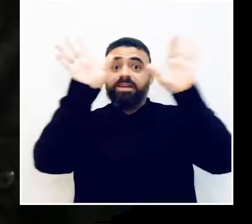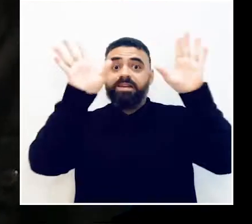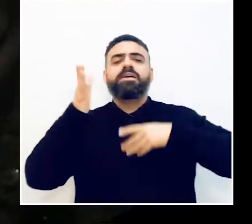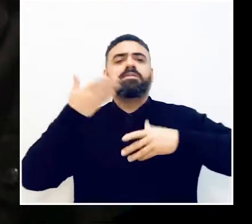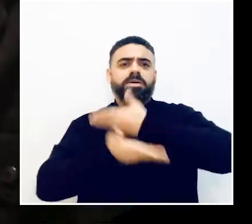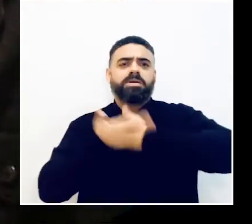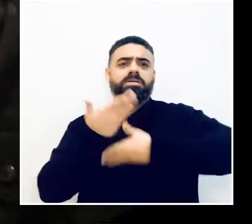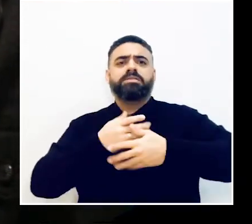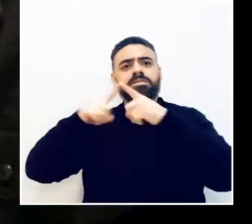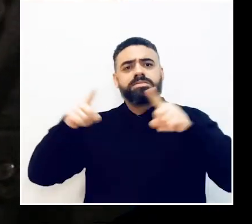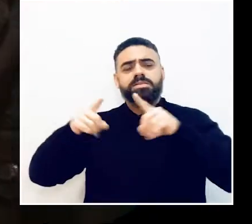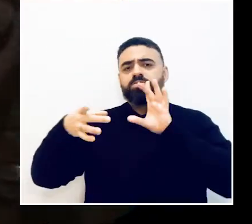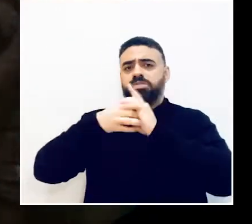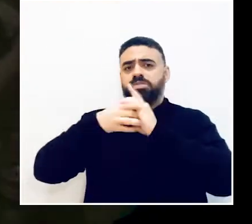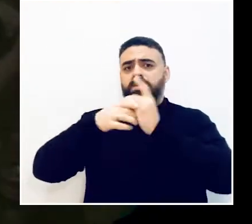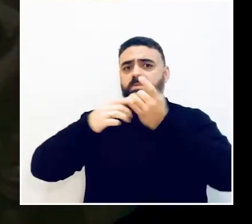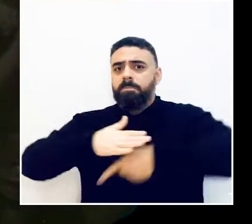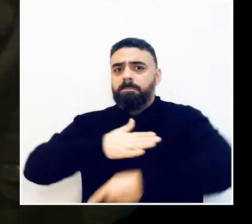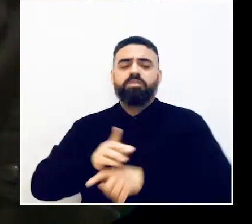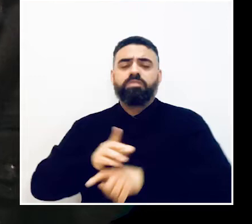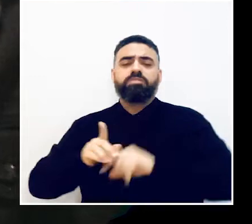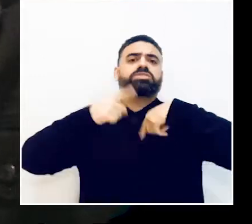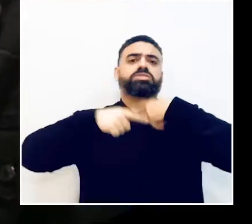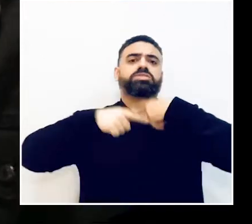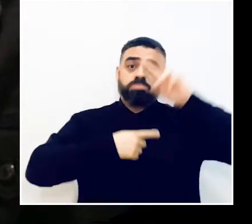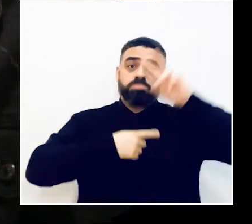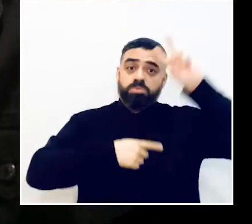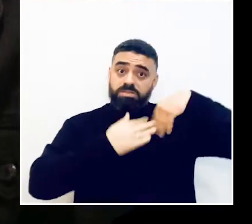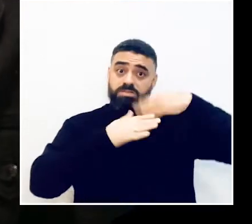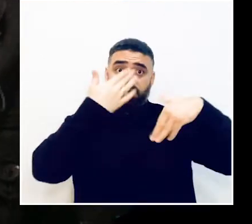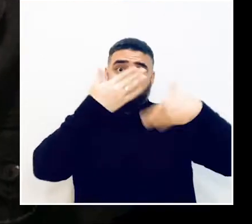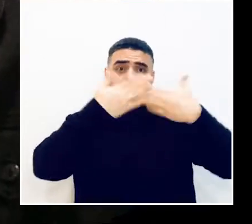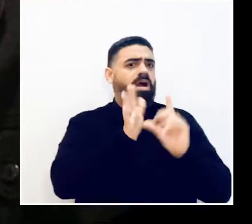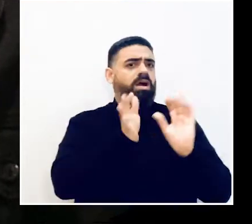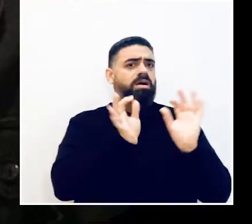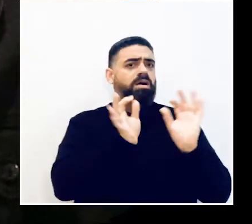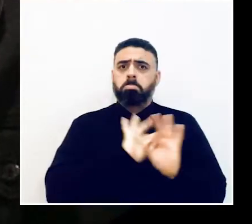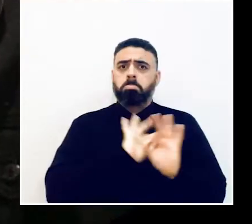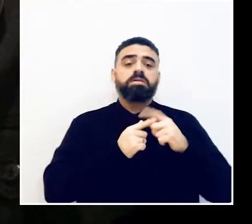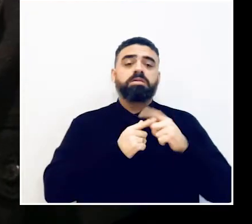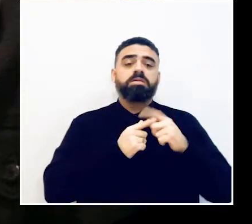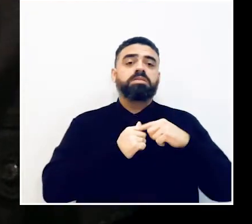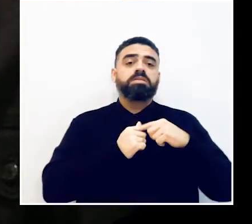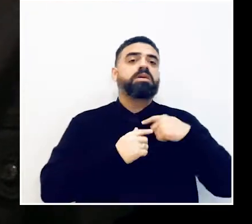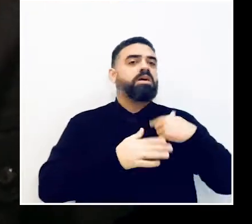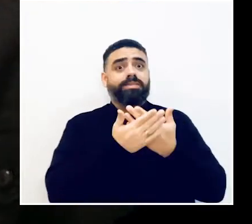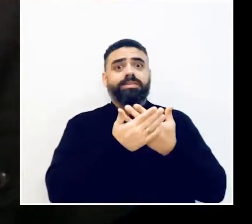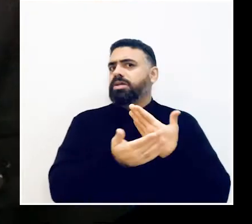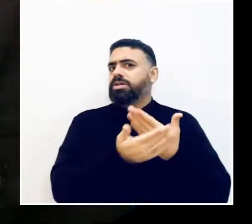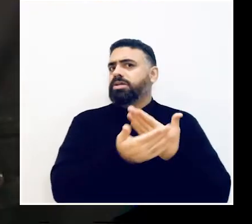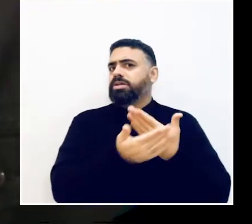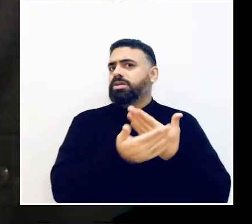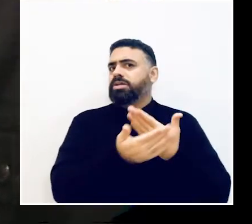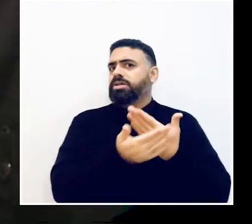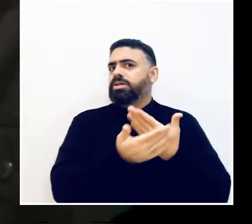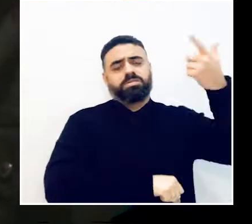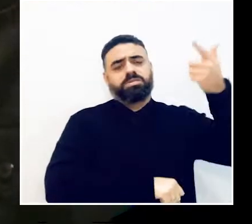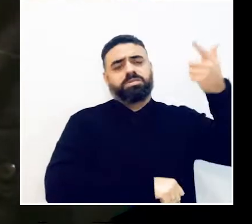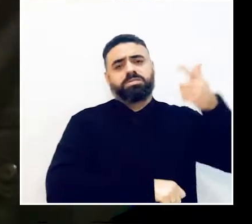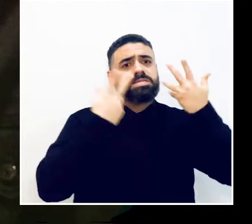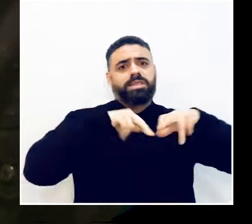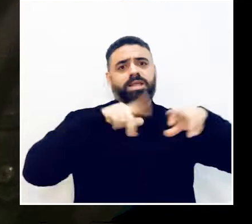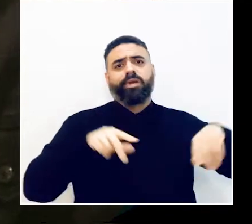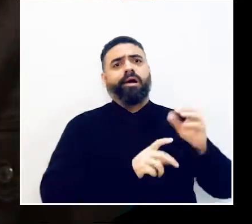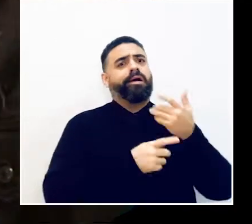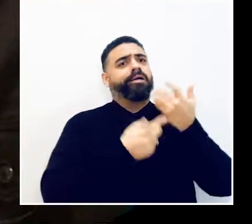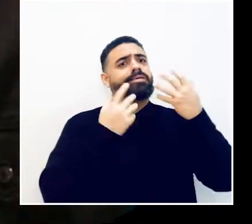desse jeito mais profissional, mais aprofundado, encarando como uma vocação. Eu fui fazer até outra coisa, fiz outra faculdade,